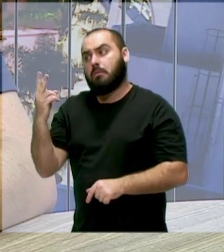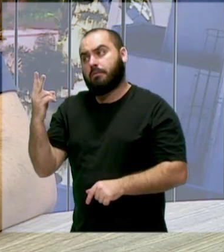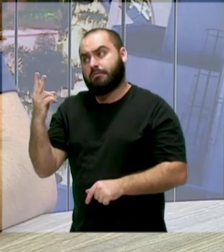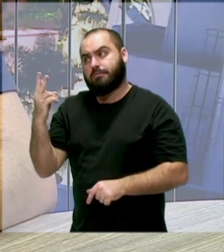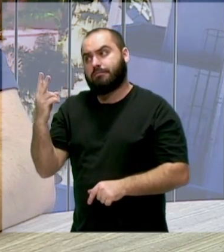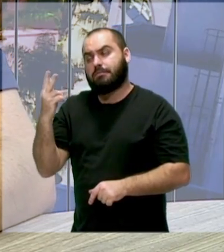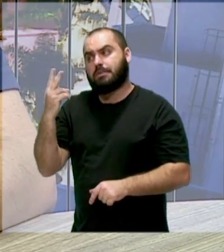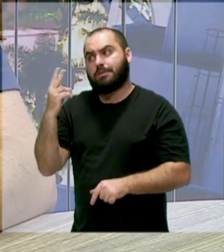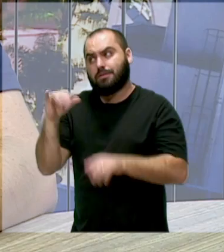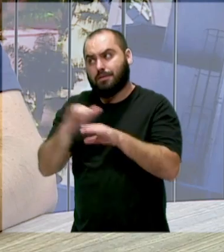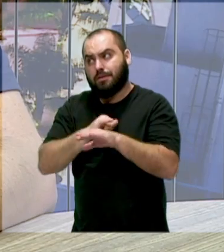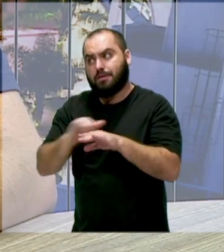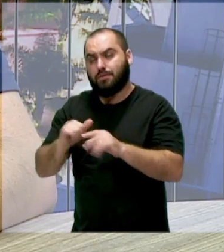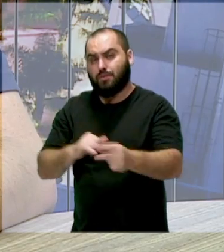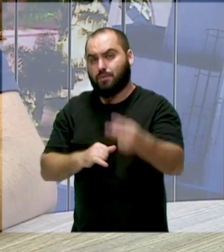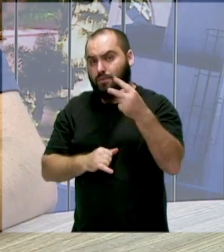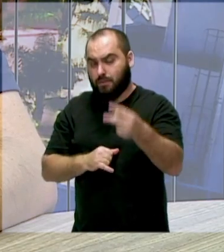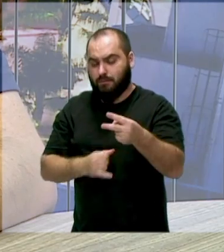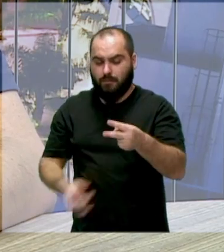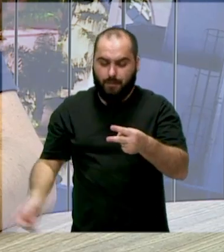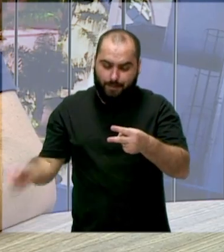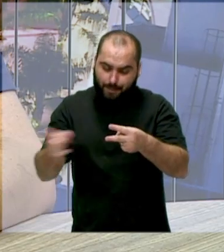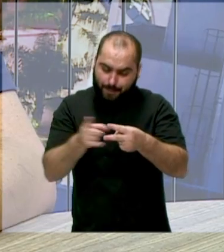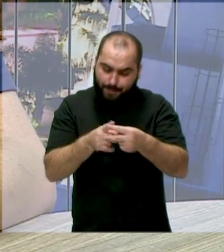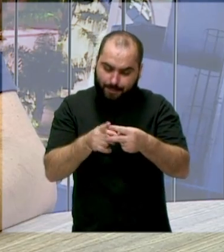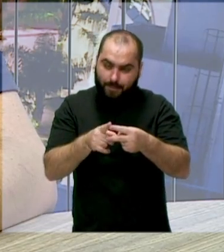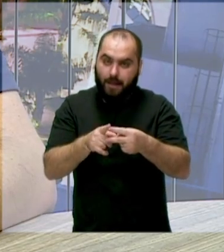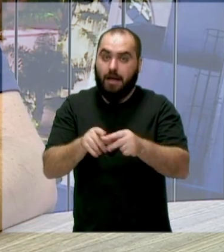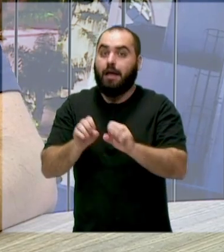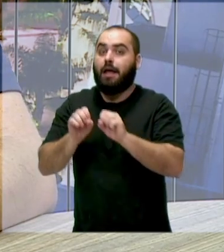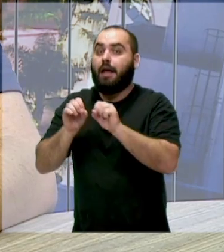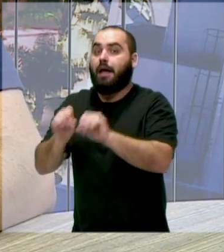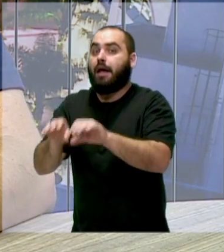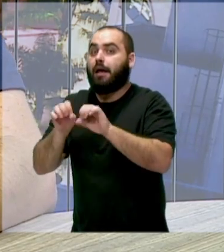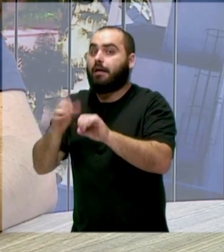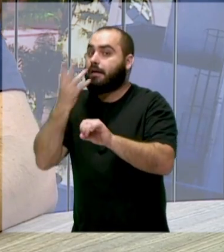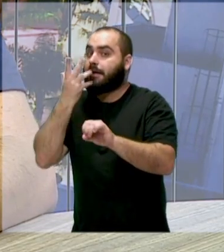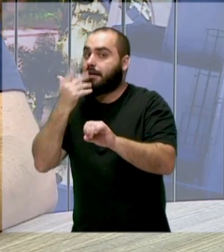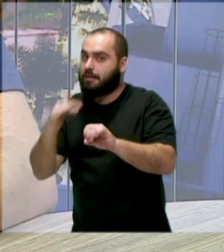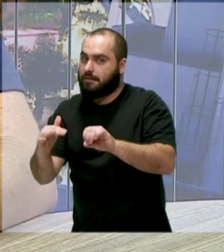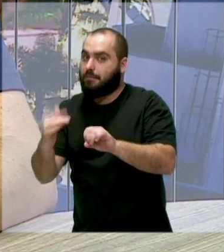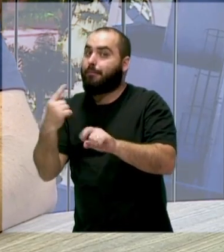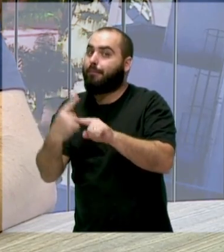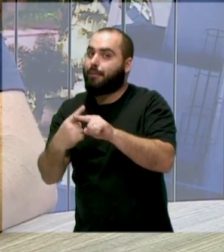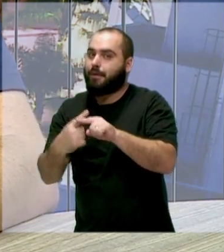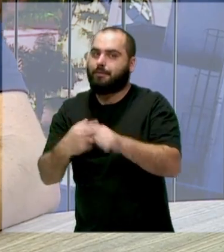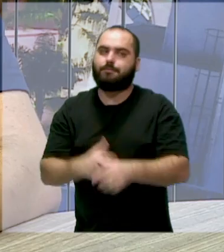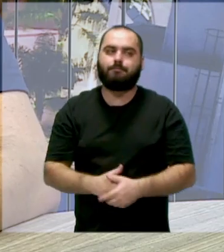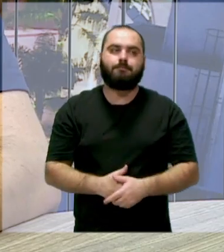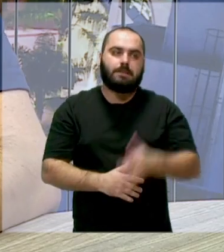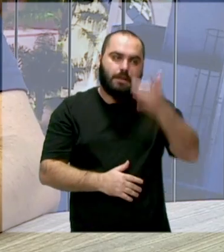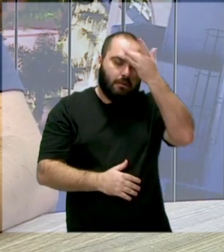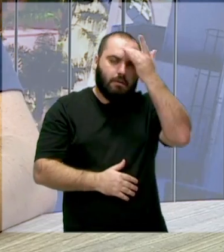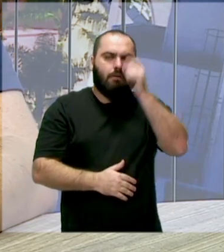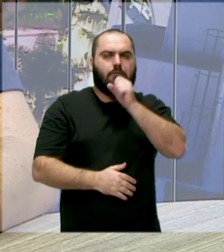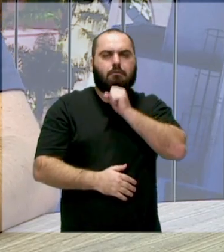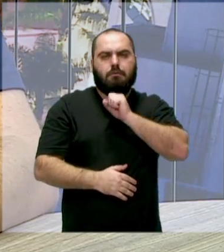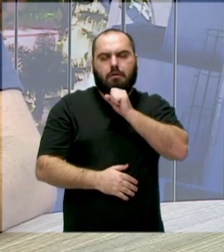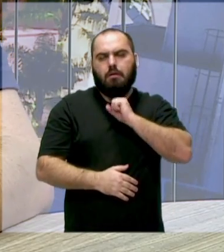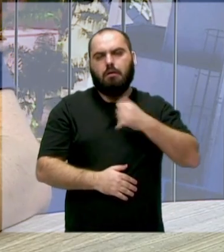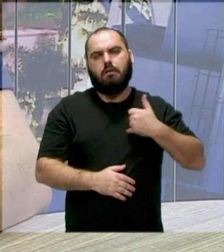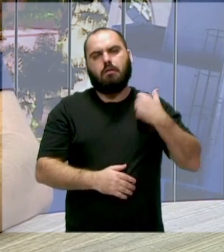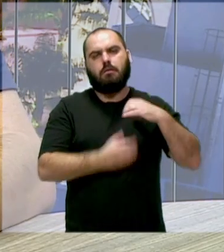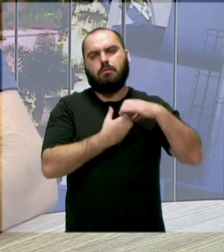educação das crianças, porque infelizmente muitas pessoas adultas, pessoas mais antigas, idosas, é